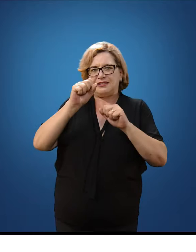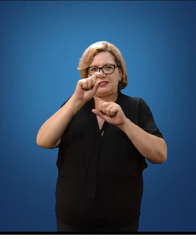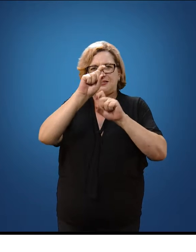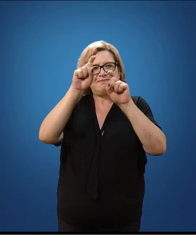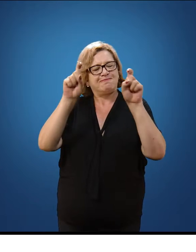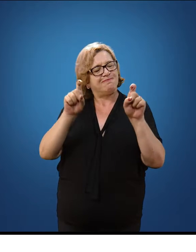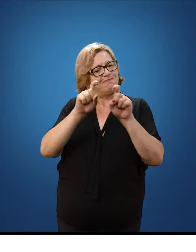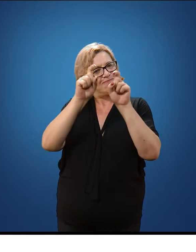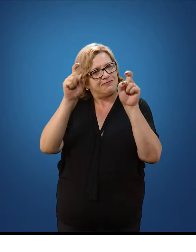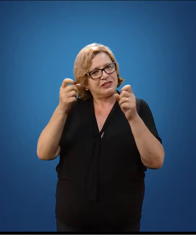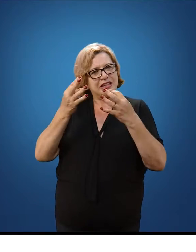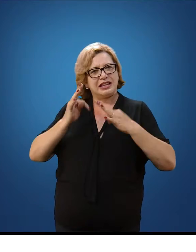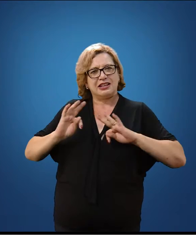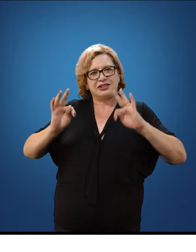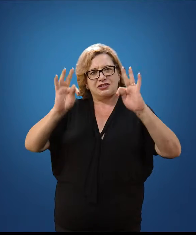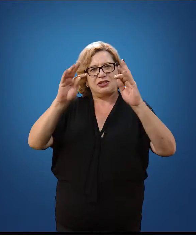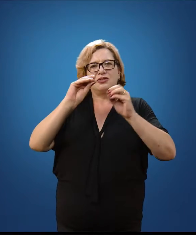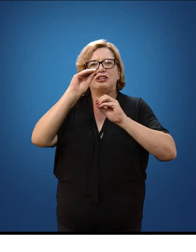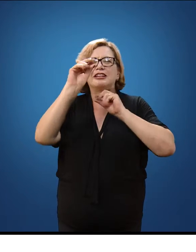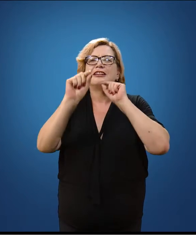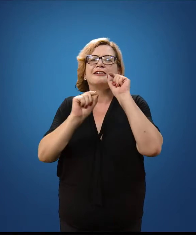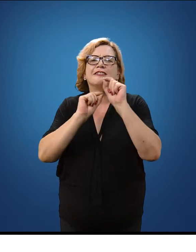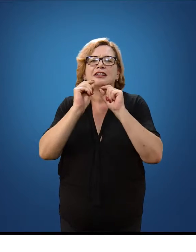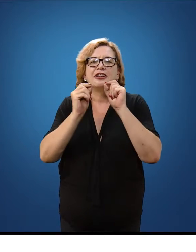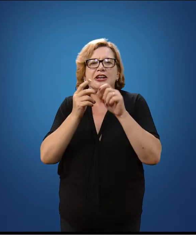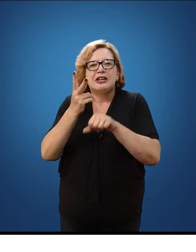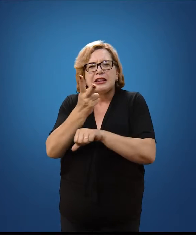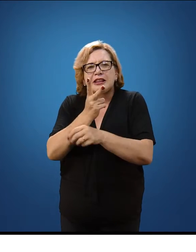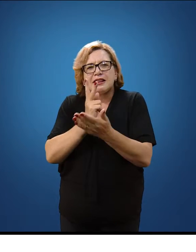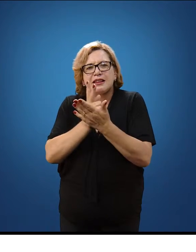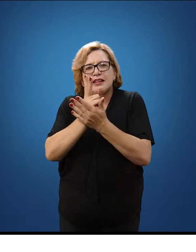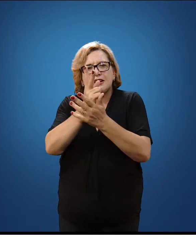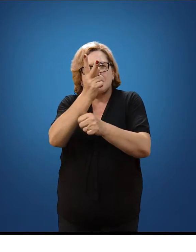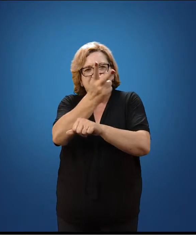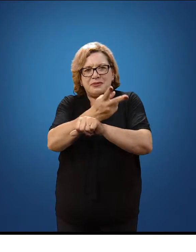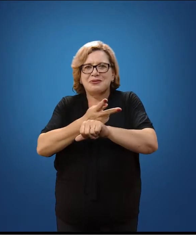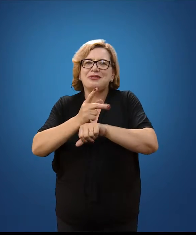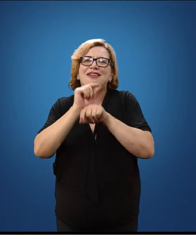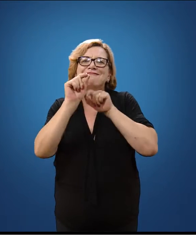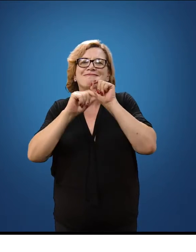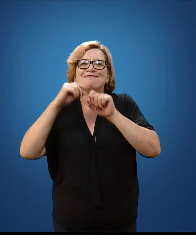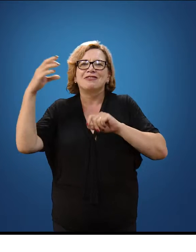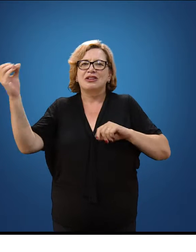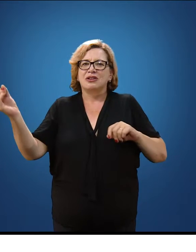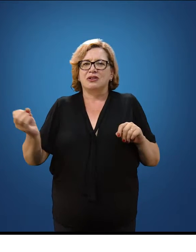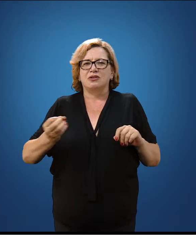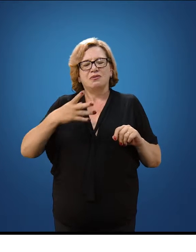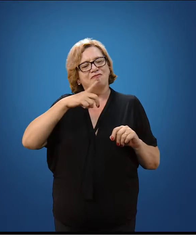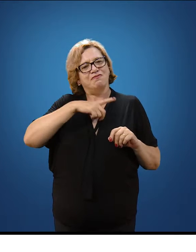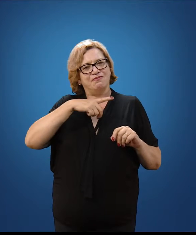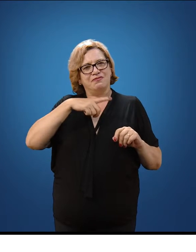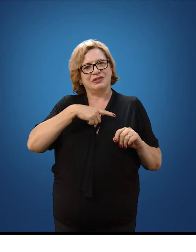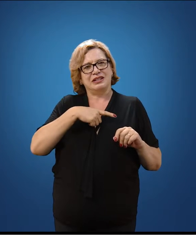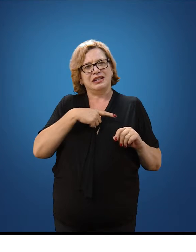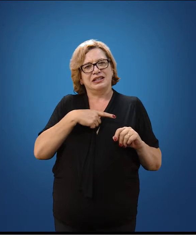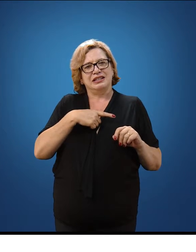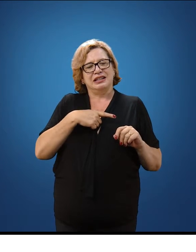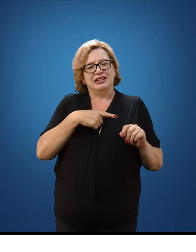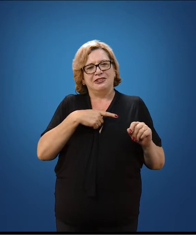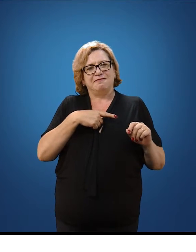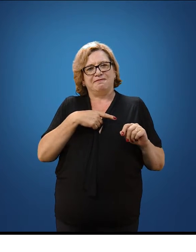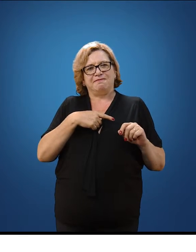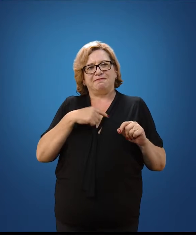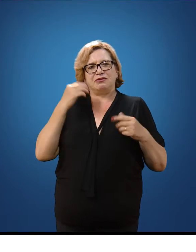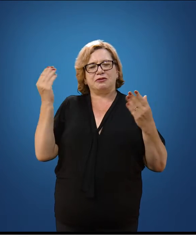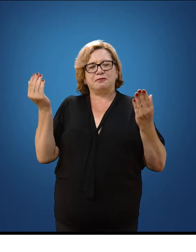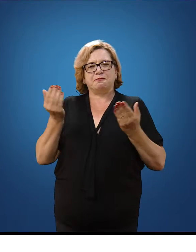citado também. A capacitação no sentido de buscar sempre as novidades, buscar sempre o que tem de novo mesmo.